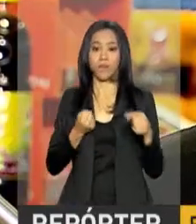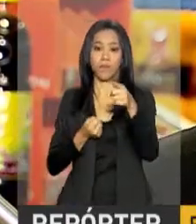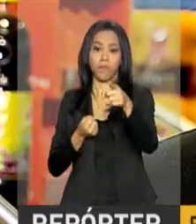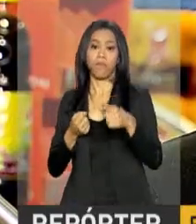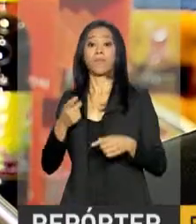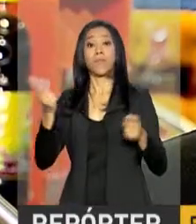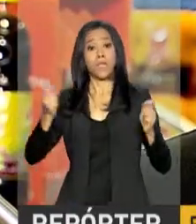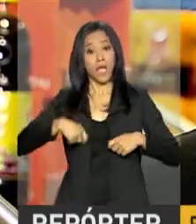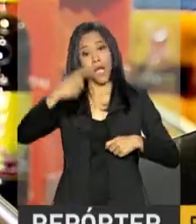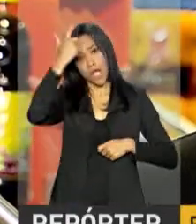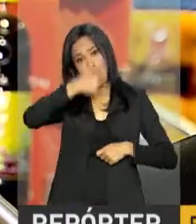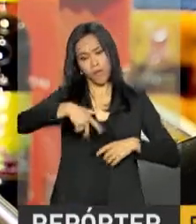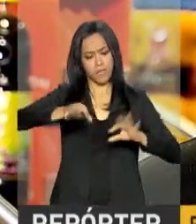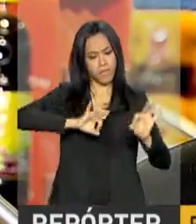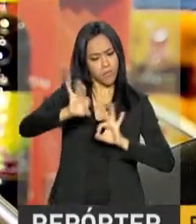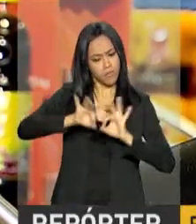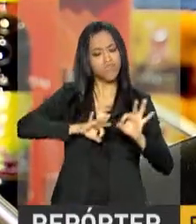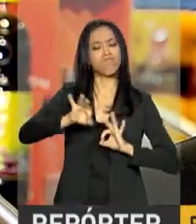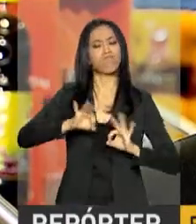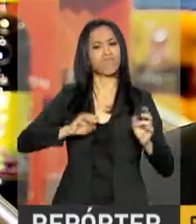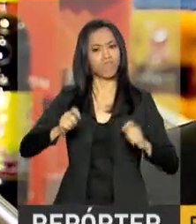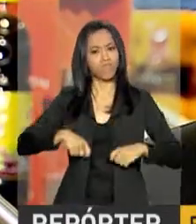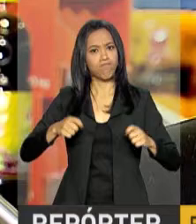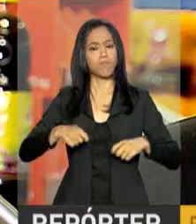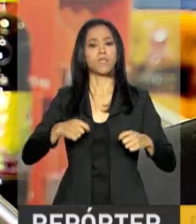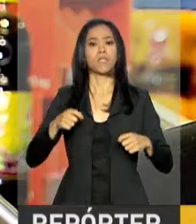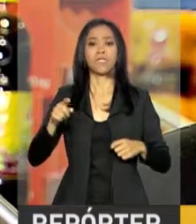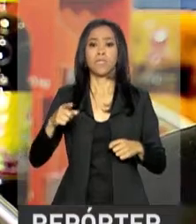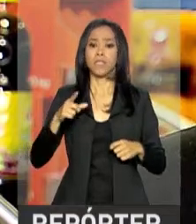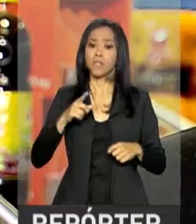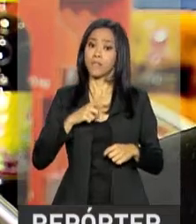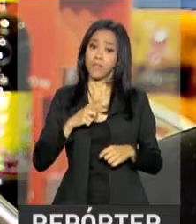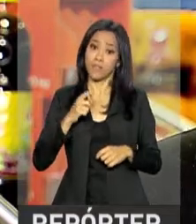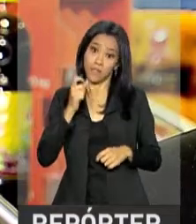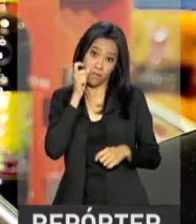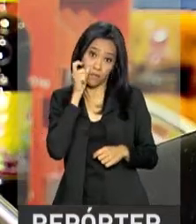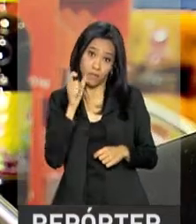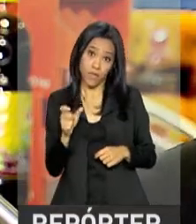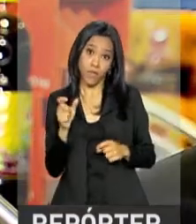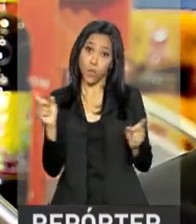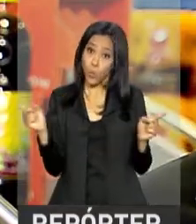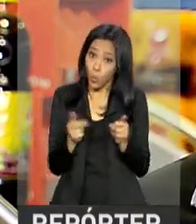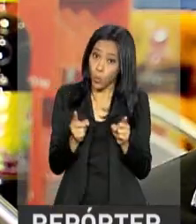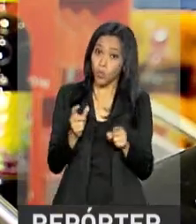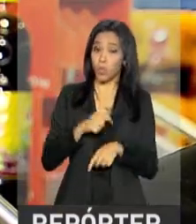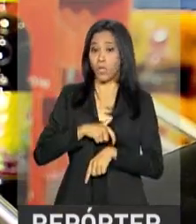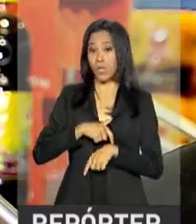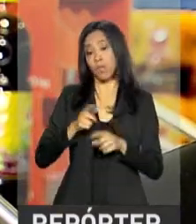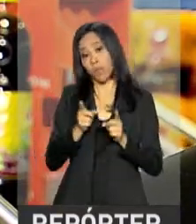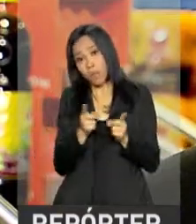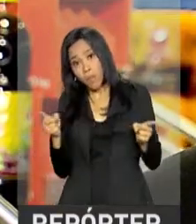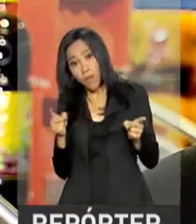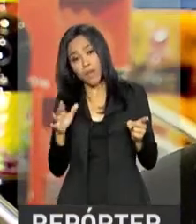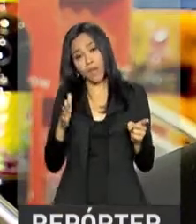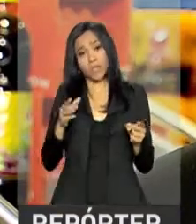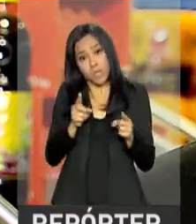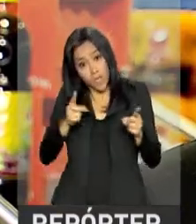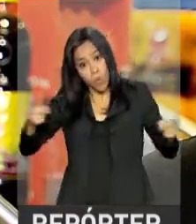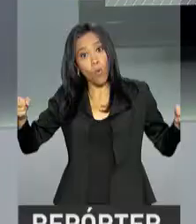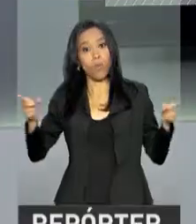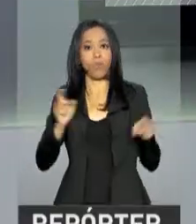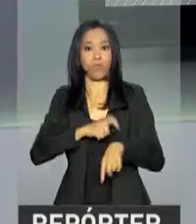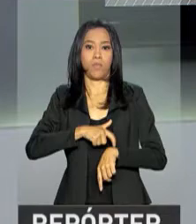completamente investir no tesouro então e tem investimentos de us inês interessante para curto prazo pra médio prazo e para o longo